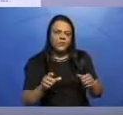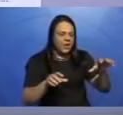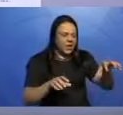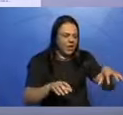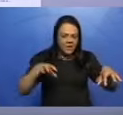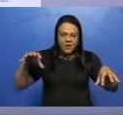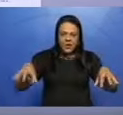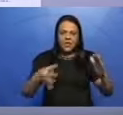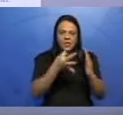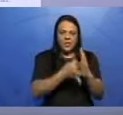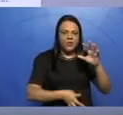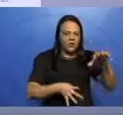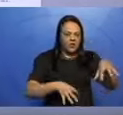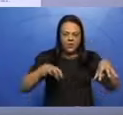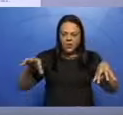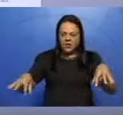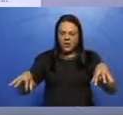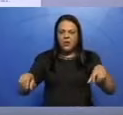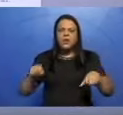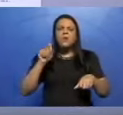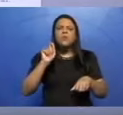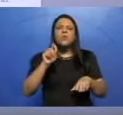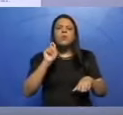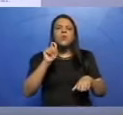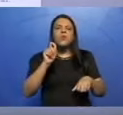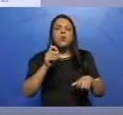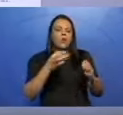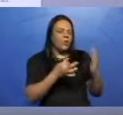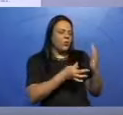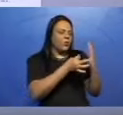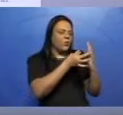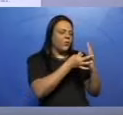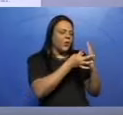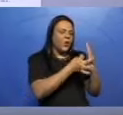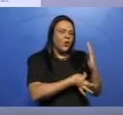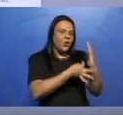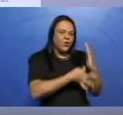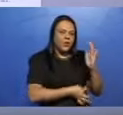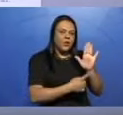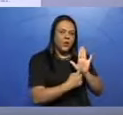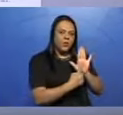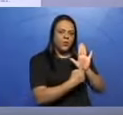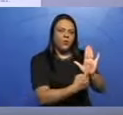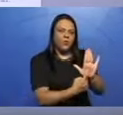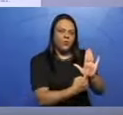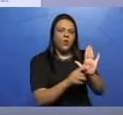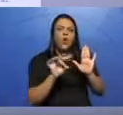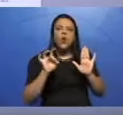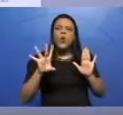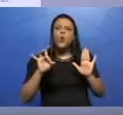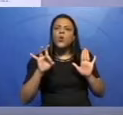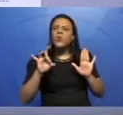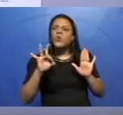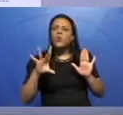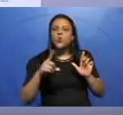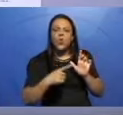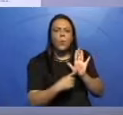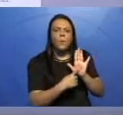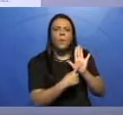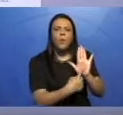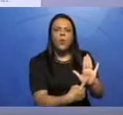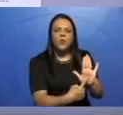Nós dissemos o seguinte, que o texto argumentativo é aquele, que o texto expositivo é aquele que expõe, coloca a